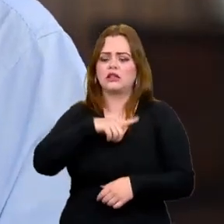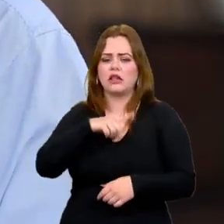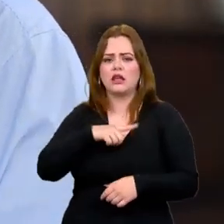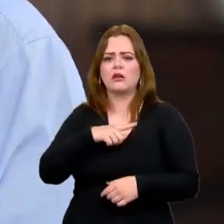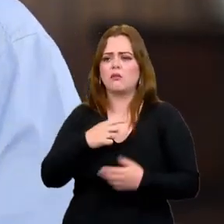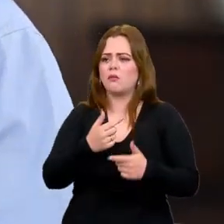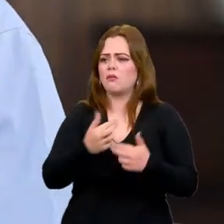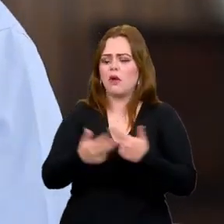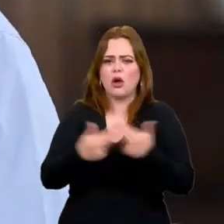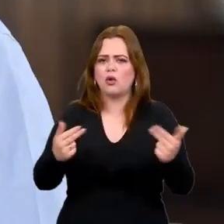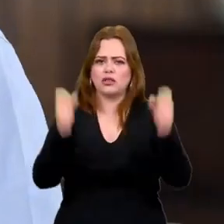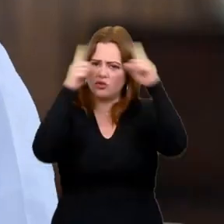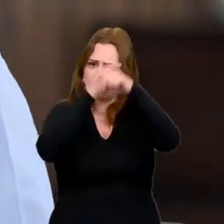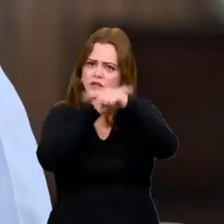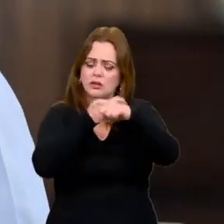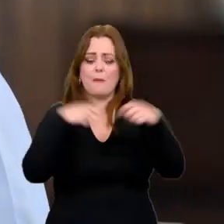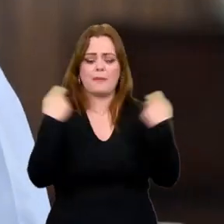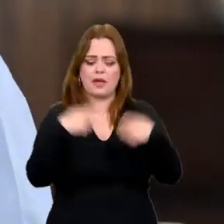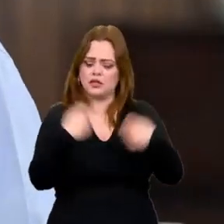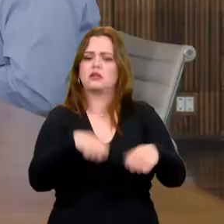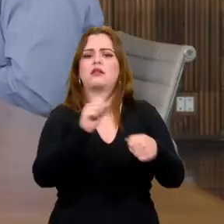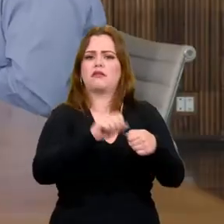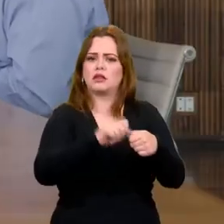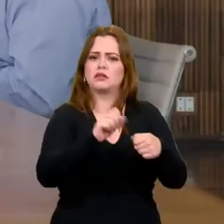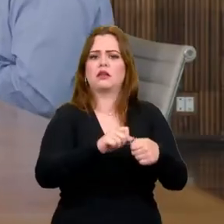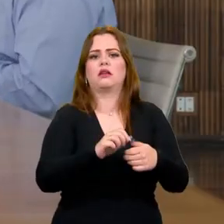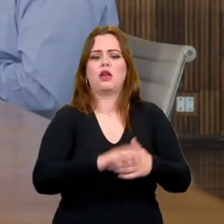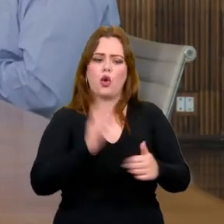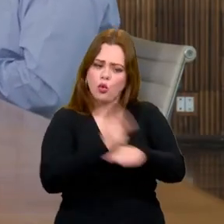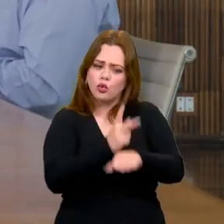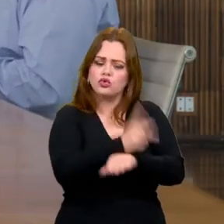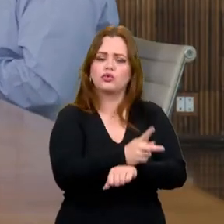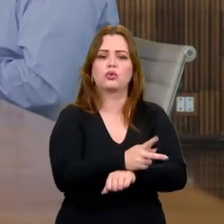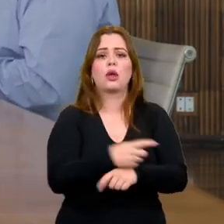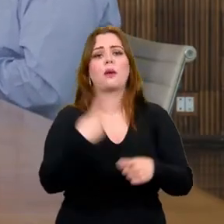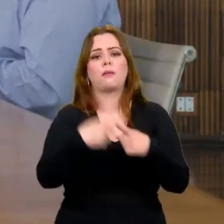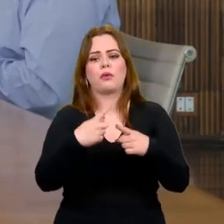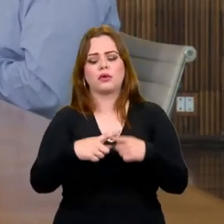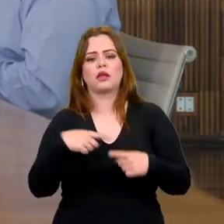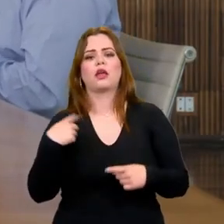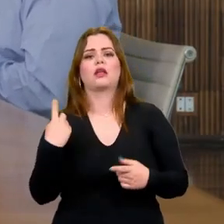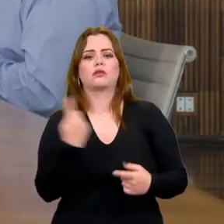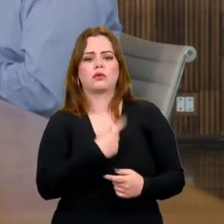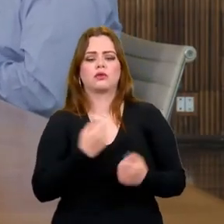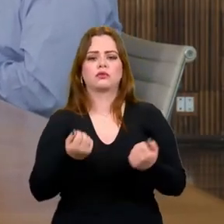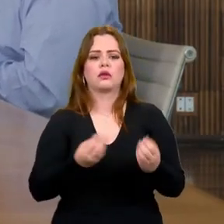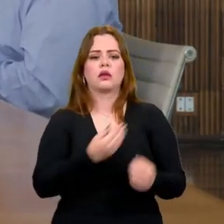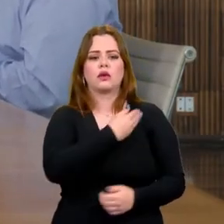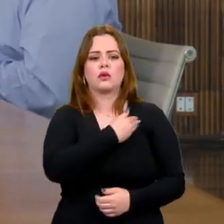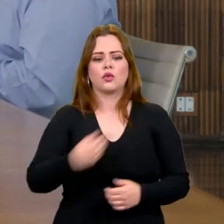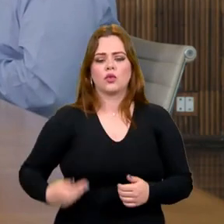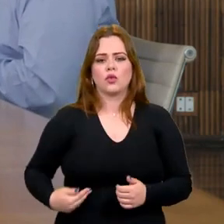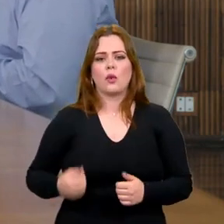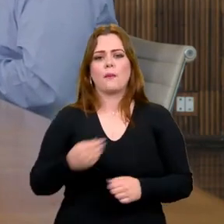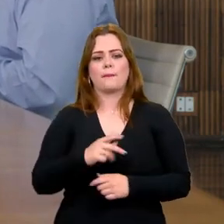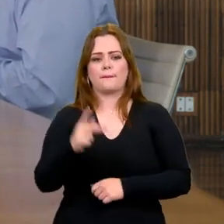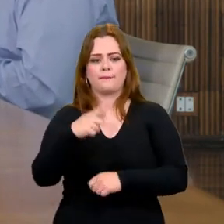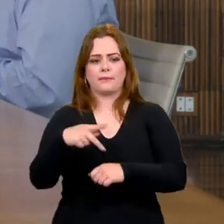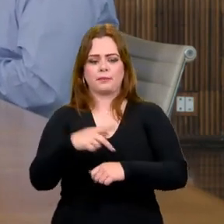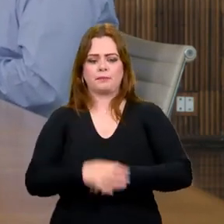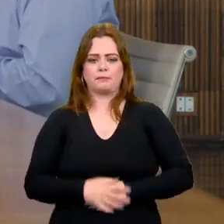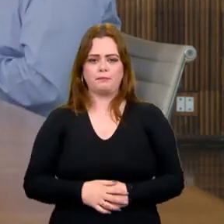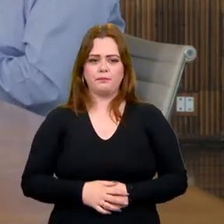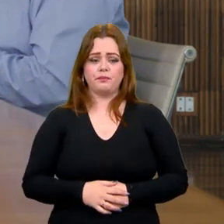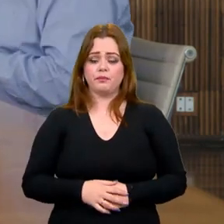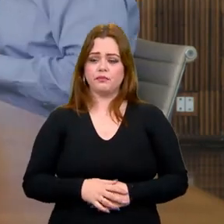porque assim que a gente governa um país eu acho que estamos muito bem nesse para terminar eu acho